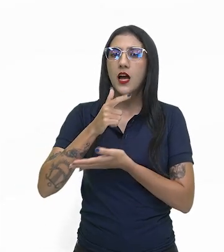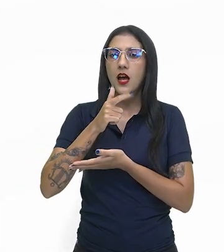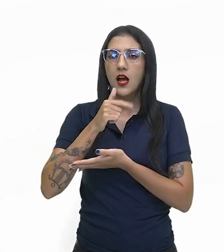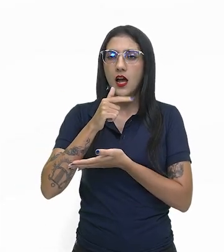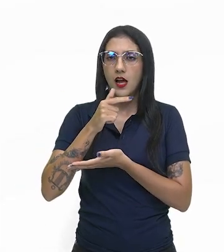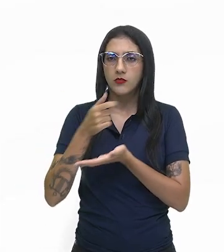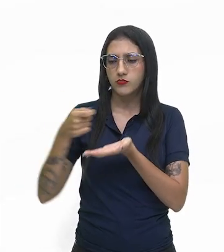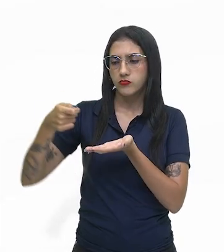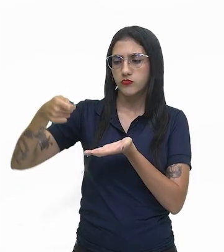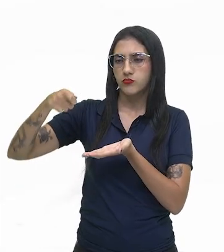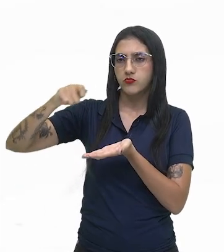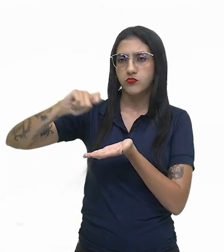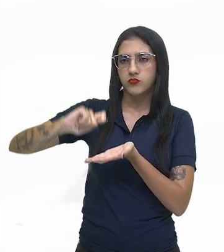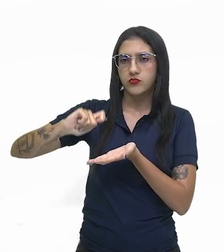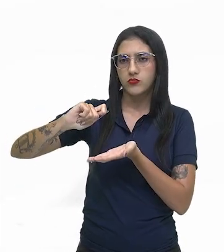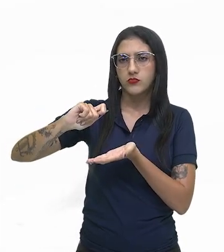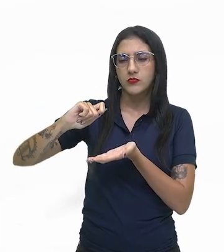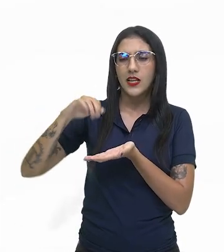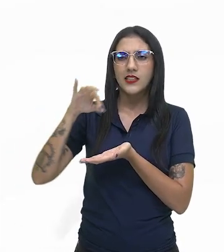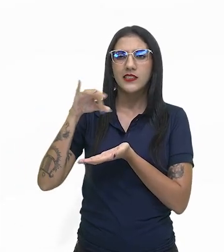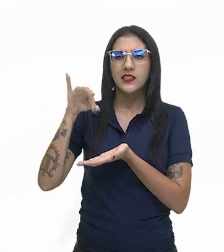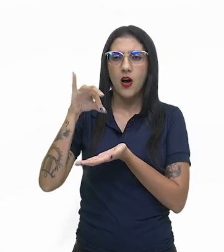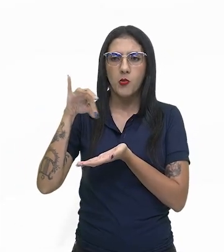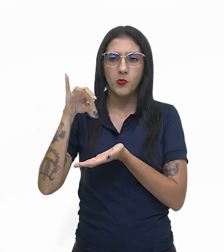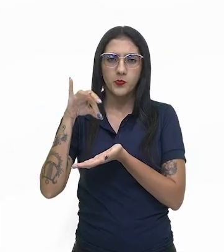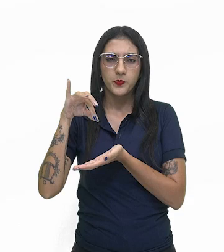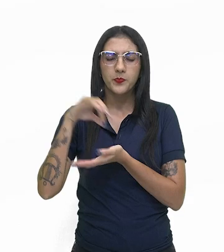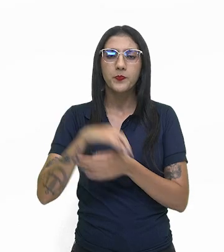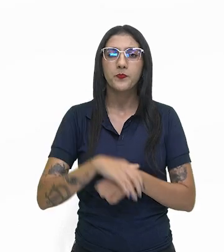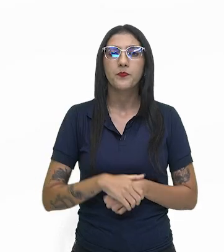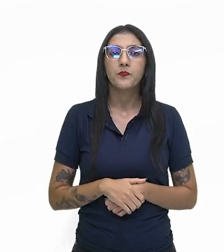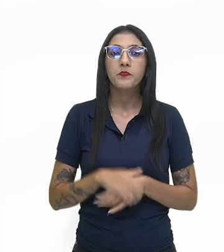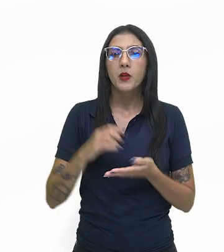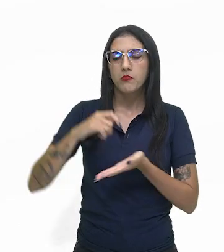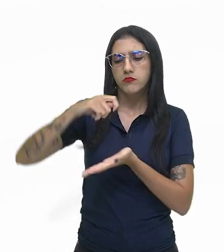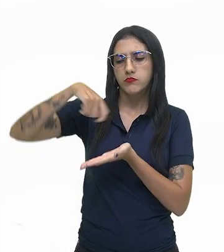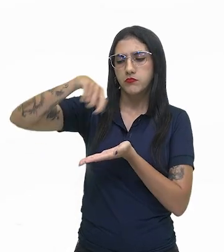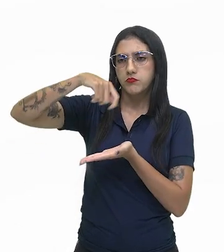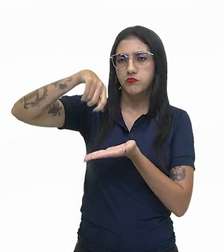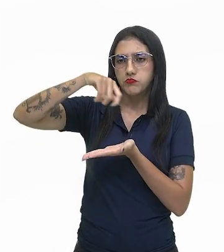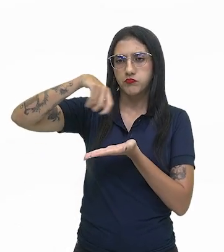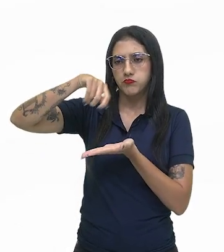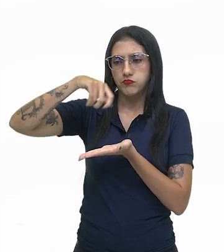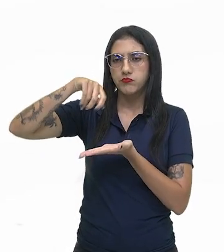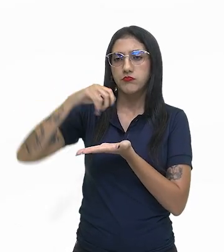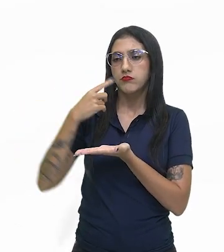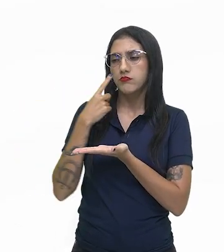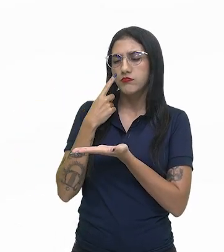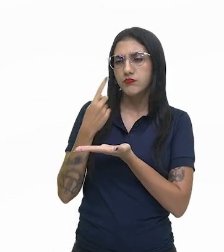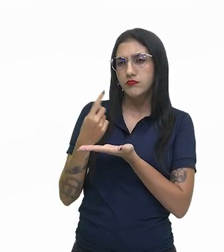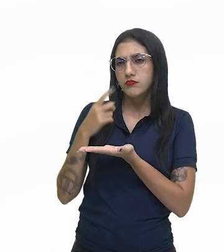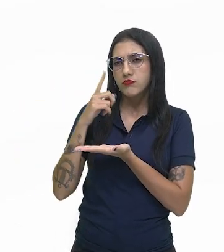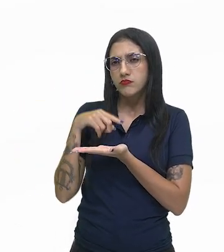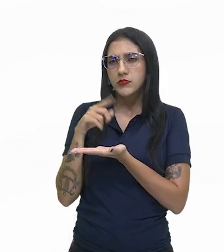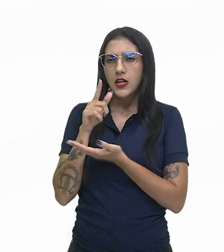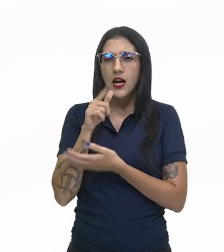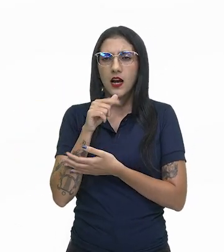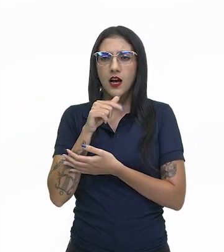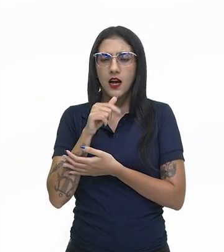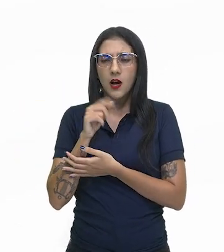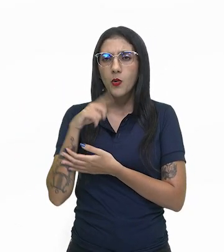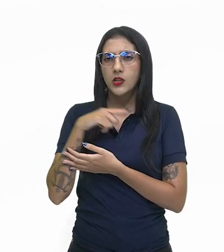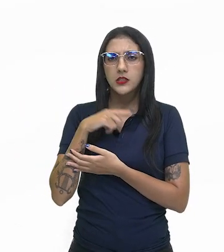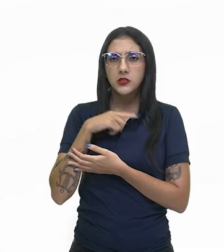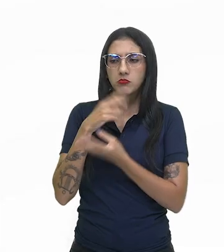sendo adicionado uma colher de sal. Ao mexer esse sal aí, a gente vai ver que há